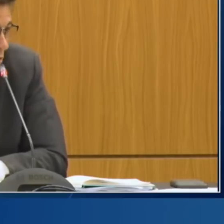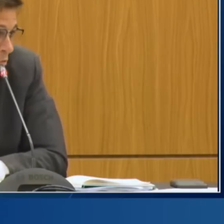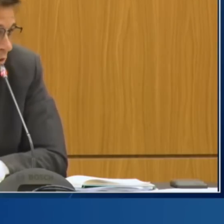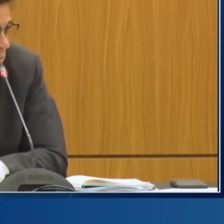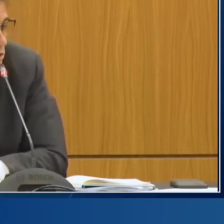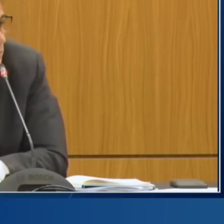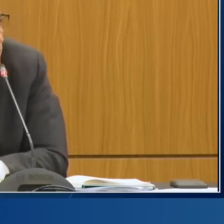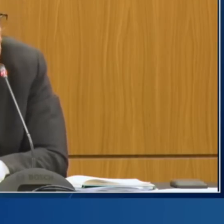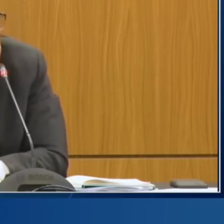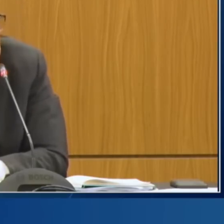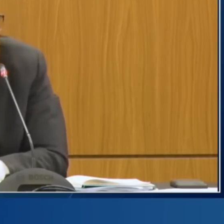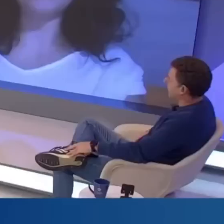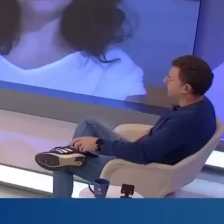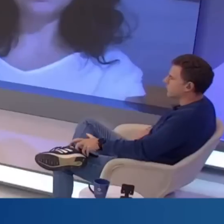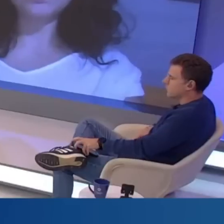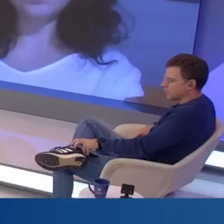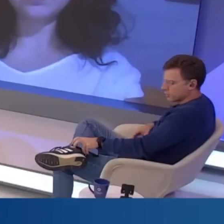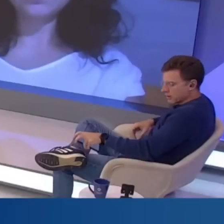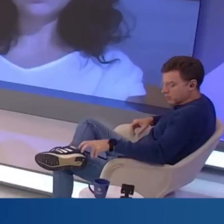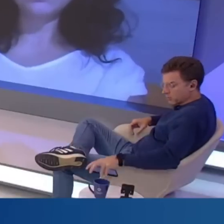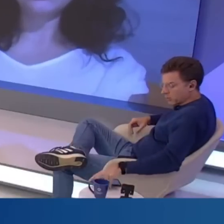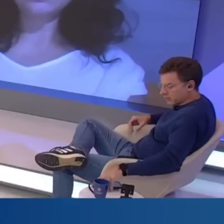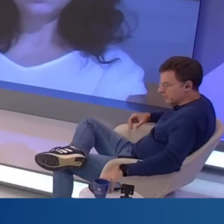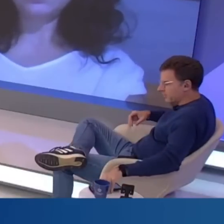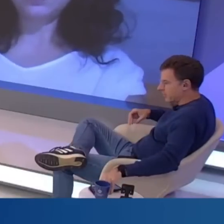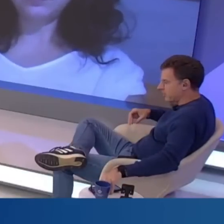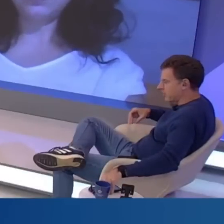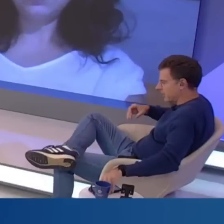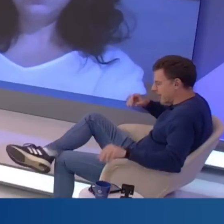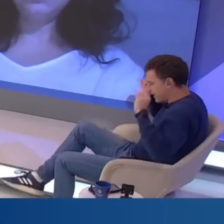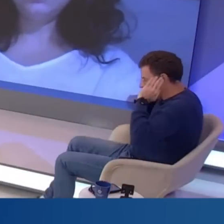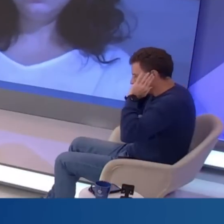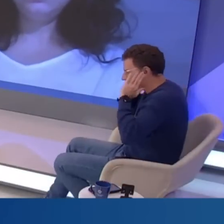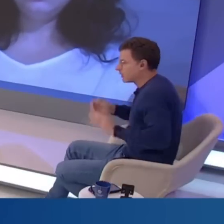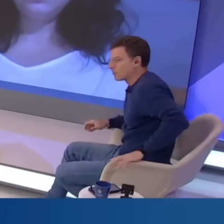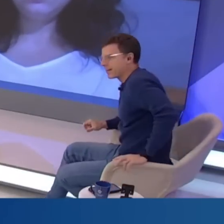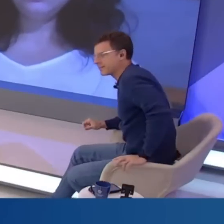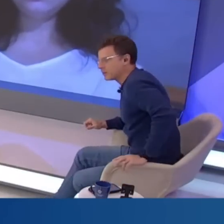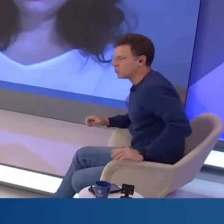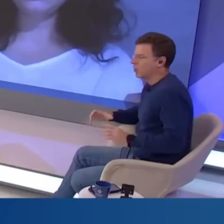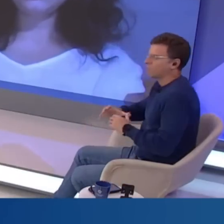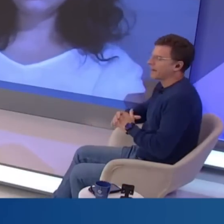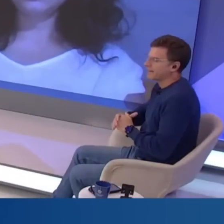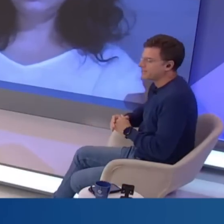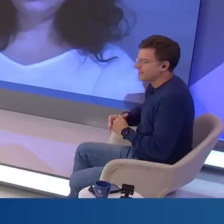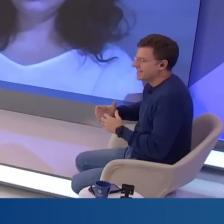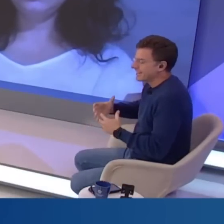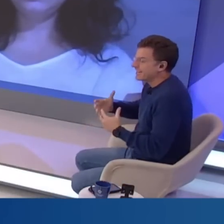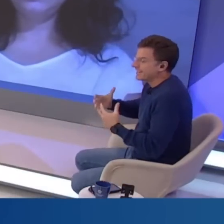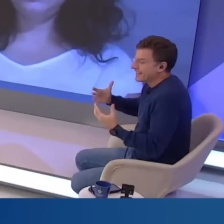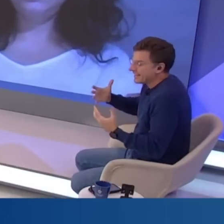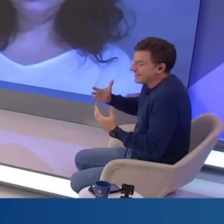de política pública a gente quer para o futuro. Perfeito isso, e é muito importante a gente saber que o Brasil é um